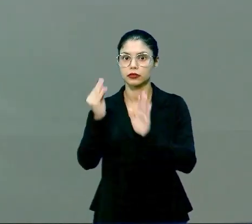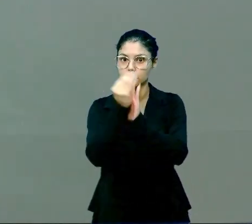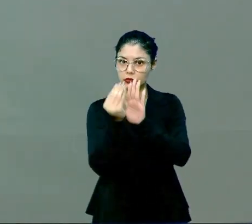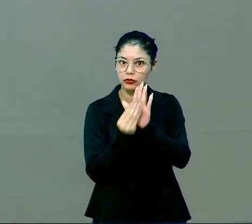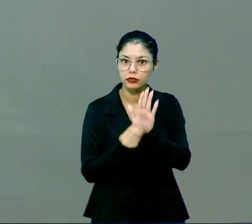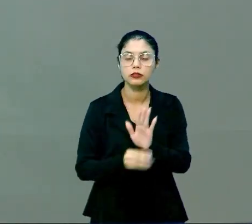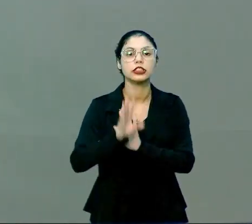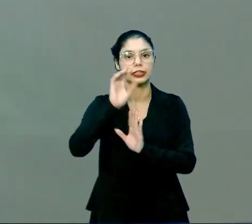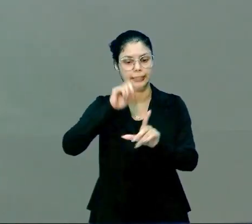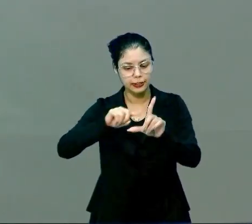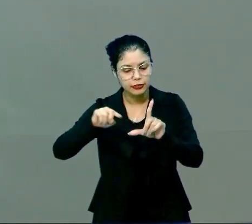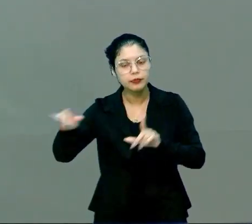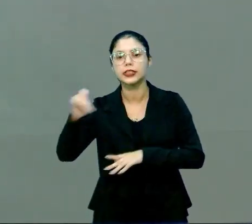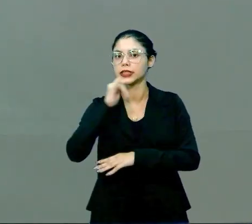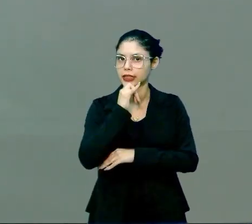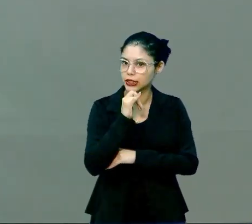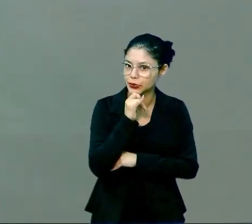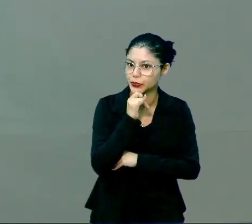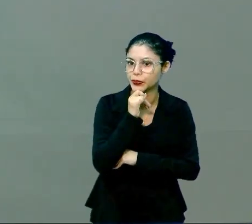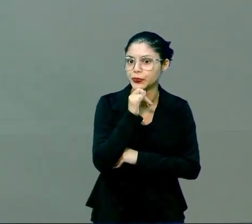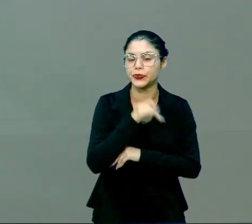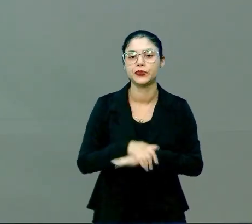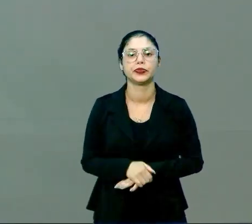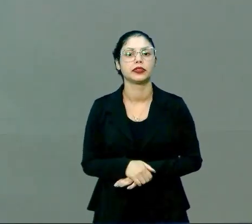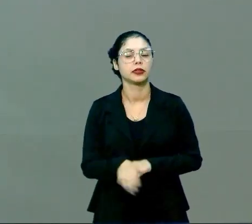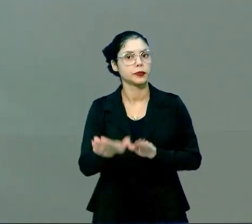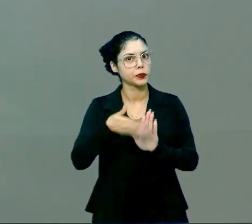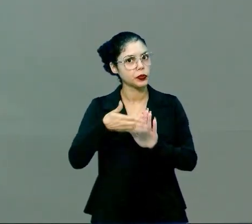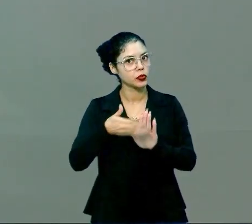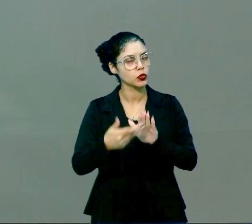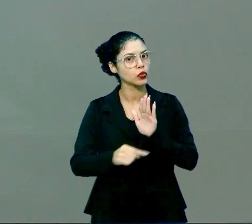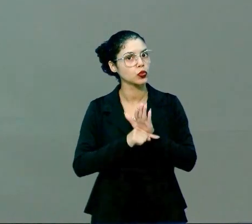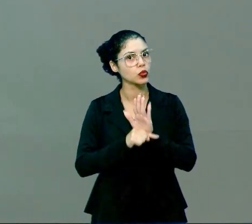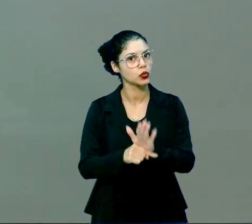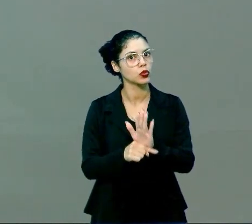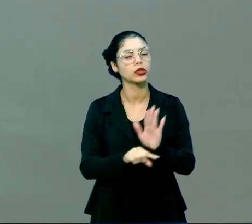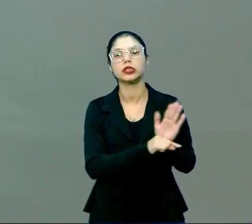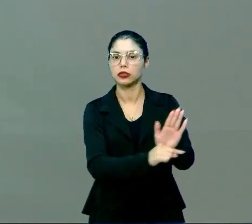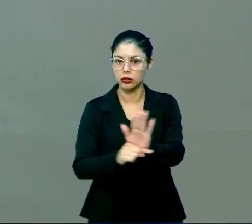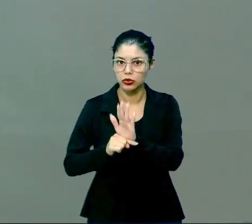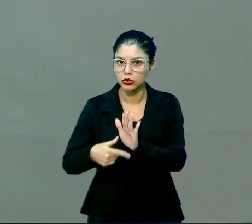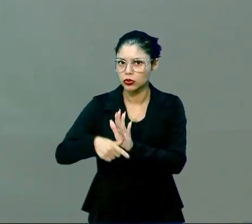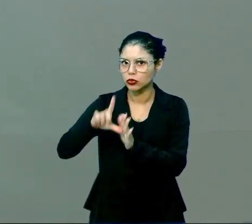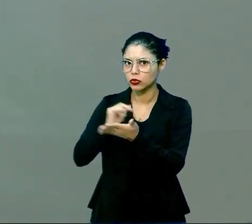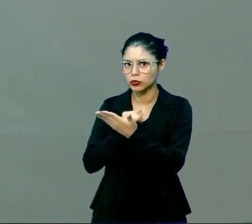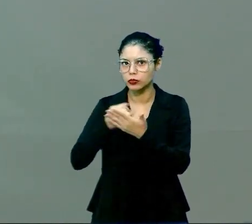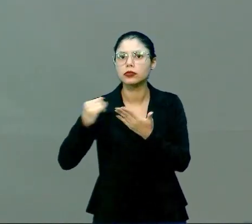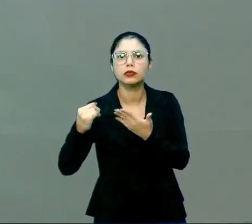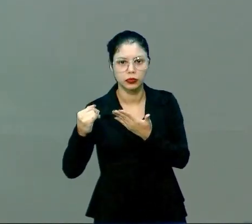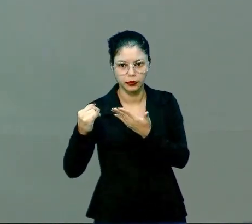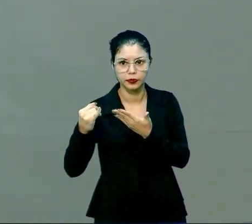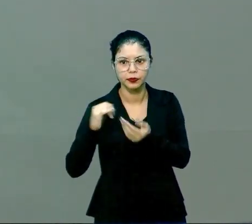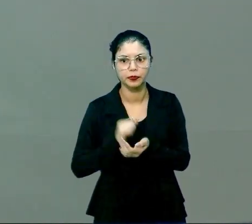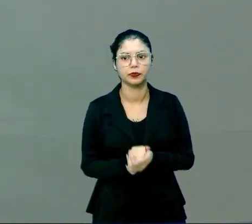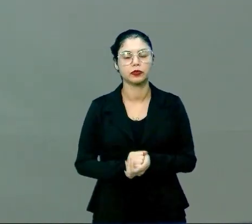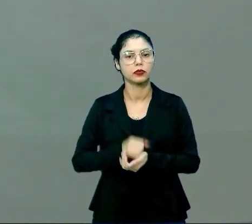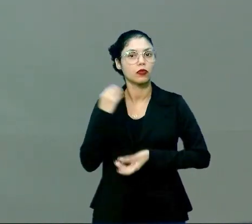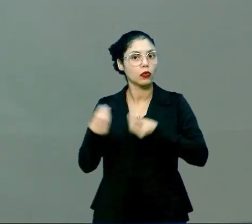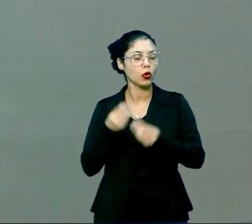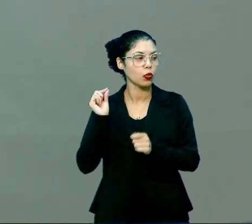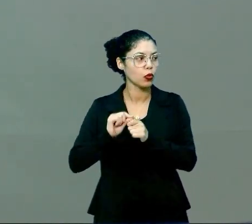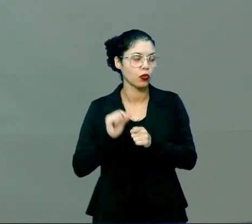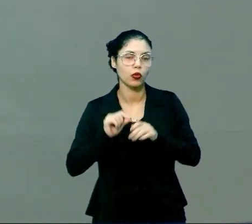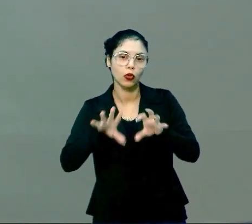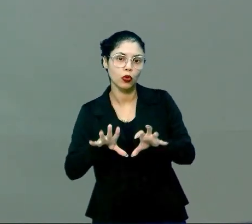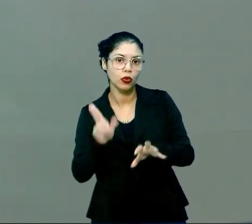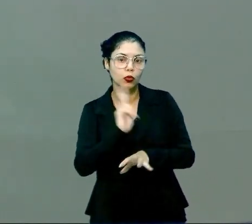fatos, estatísticas, exemplos para comprovar aquela tese que foi apresentada lá na introdução. E aí, como é que nós